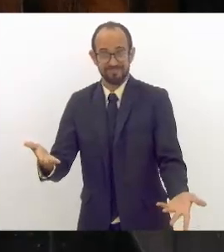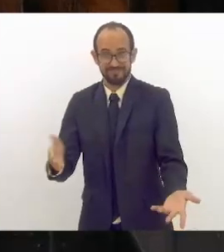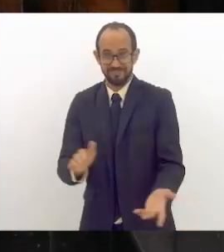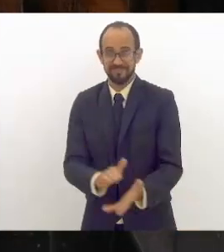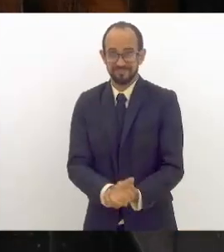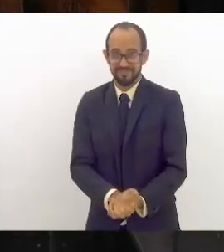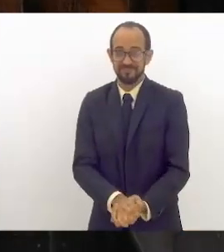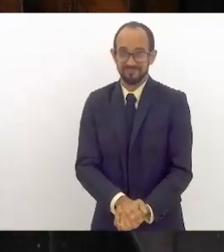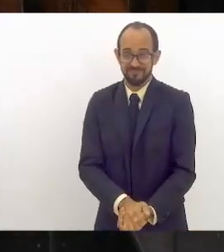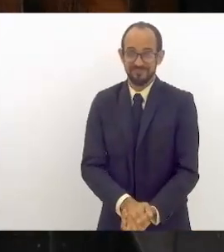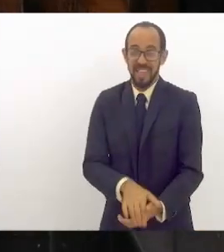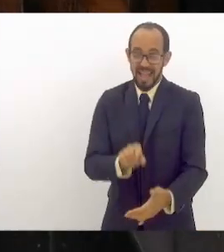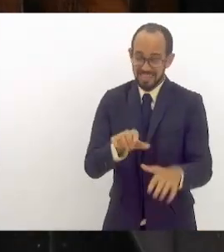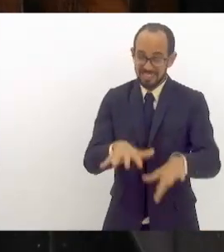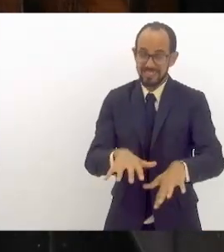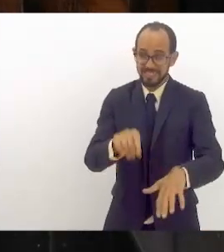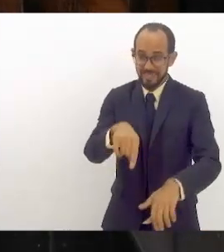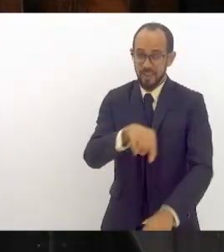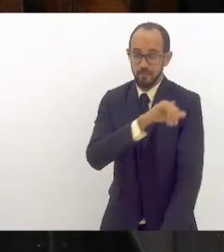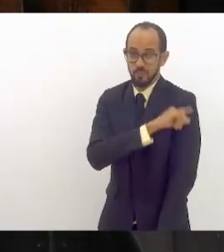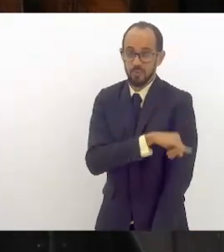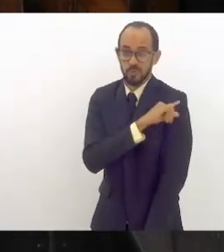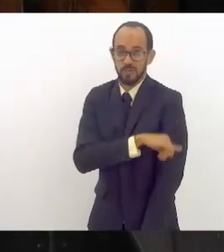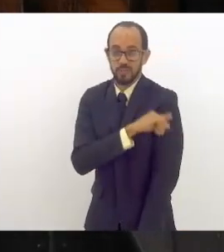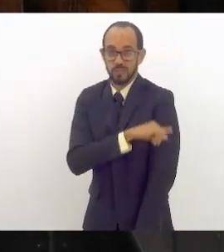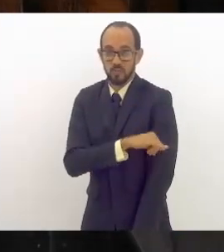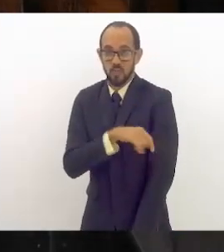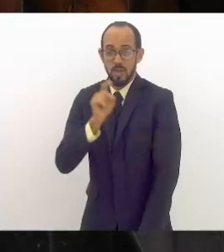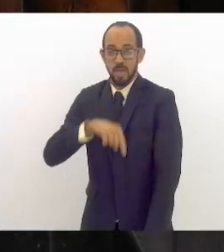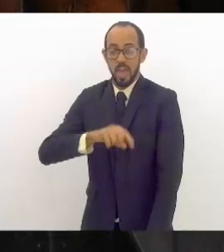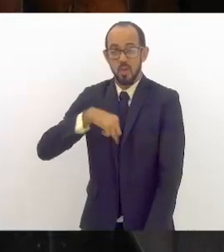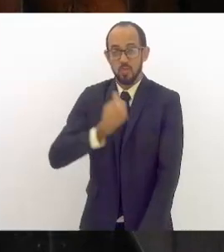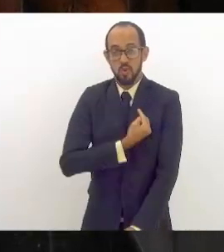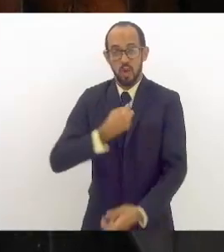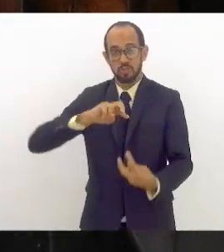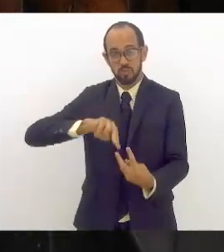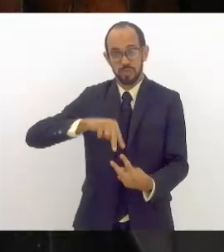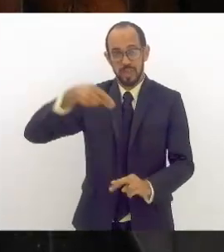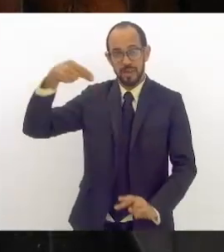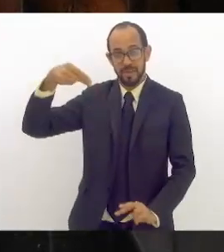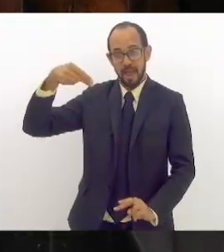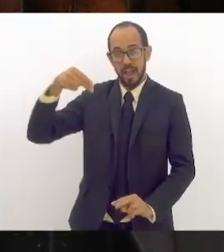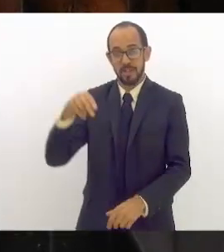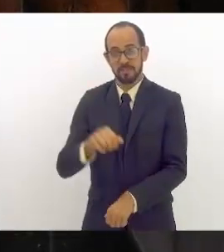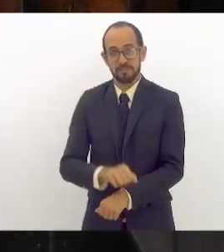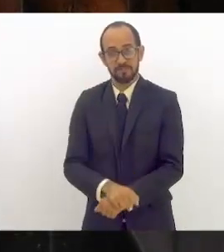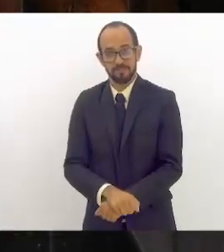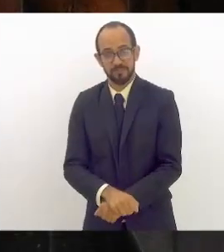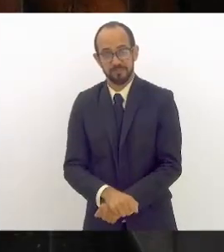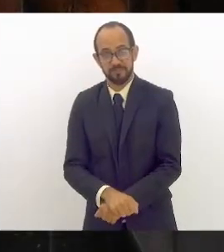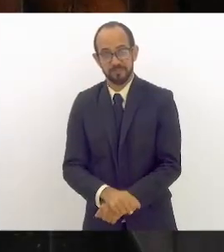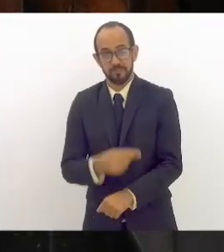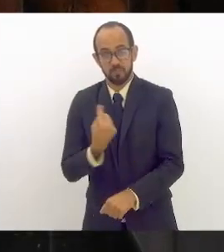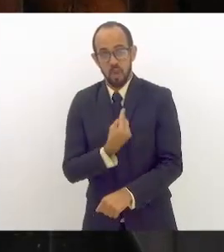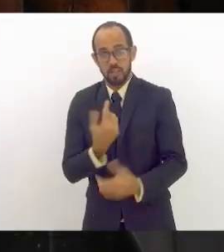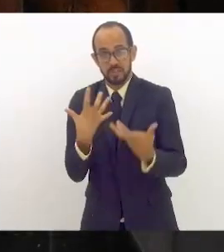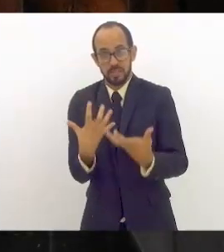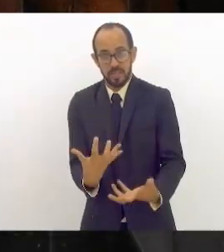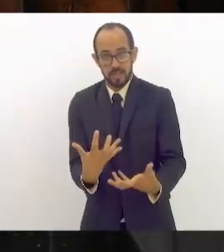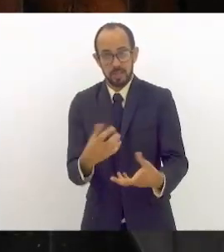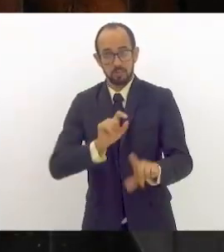Esse é o Rio de Janeiro esse é o nosso DNA essa nossa diferença a gente quer muito